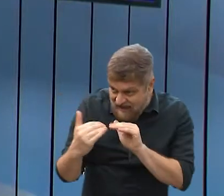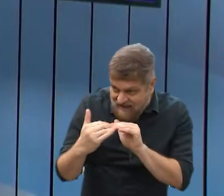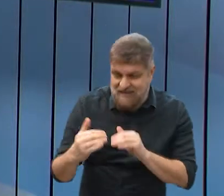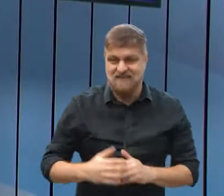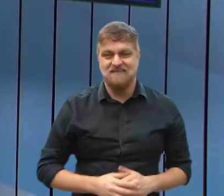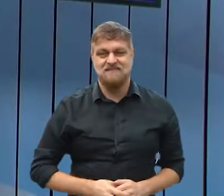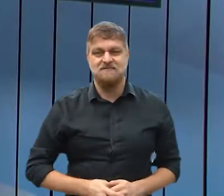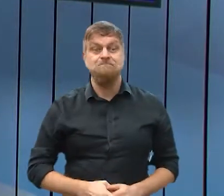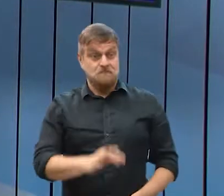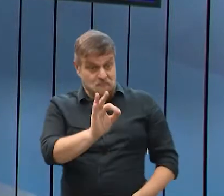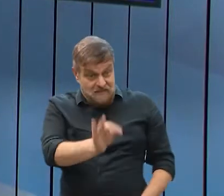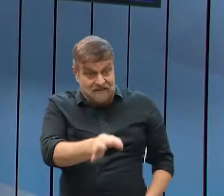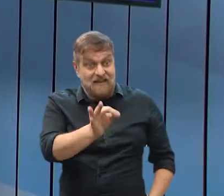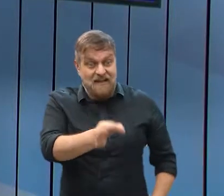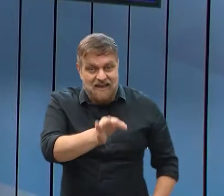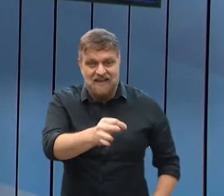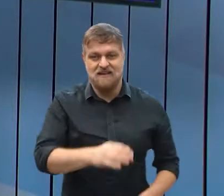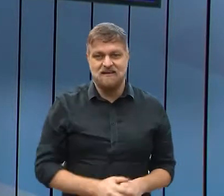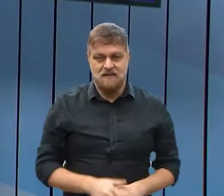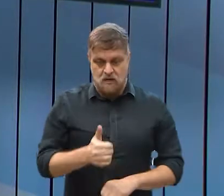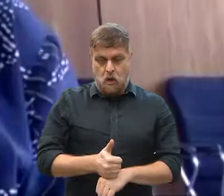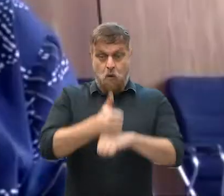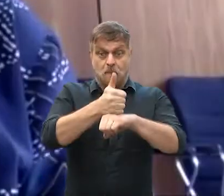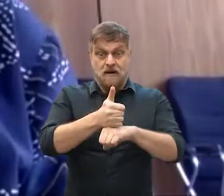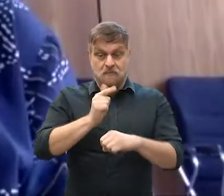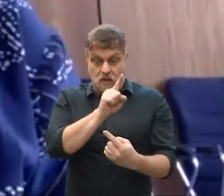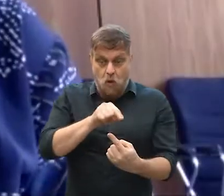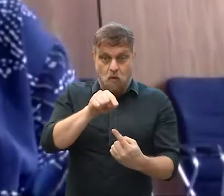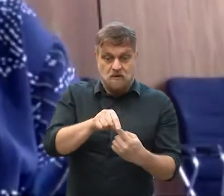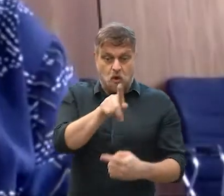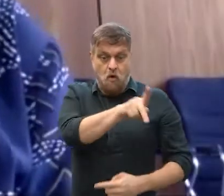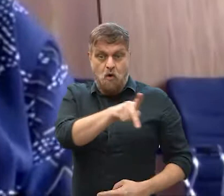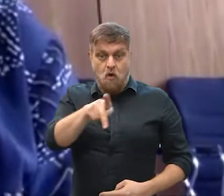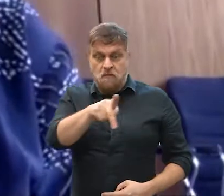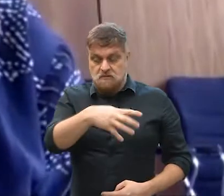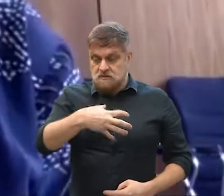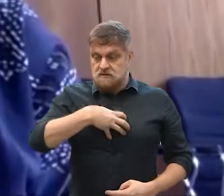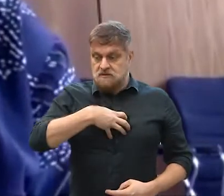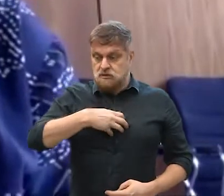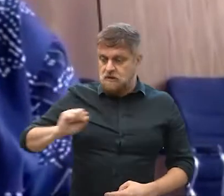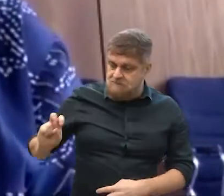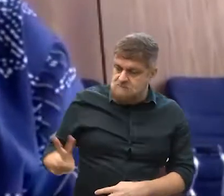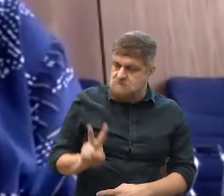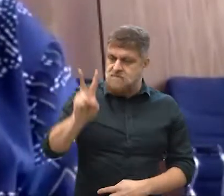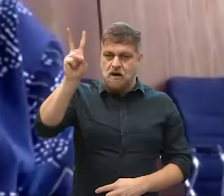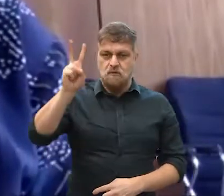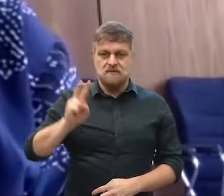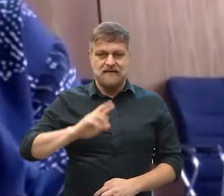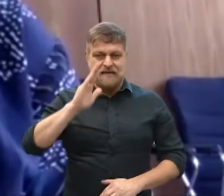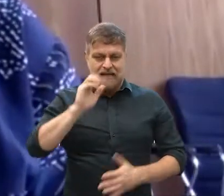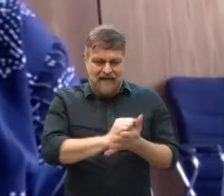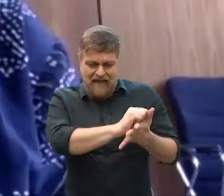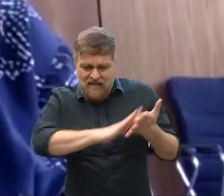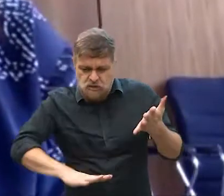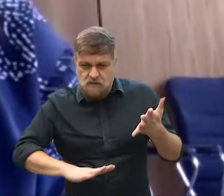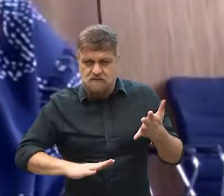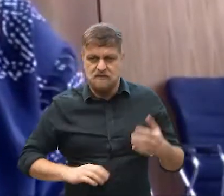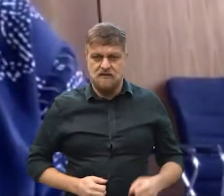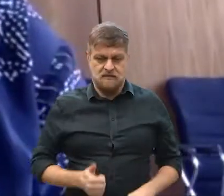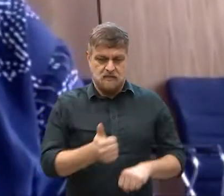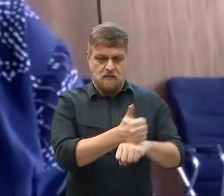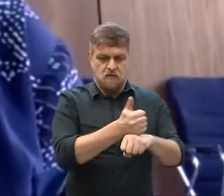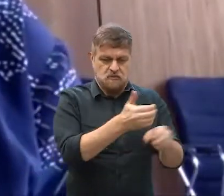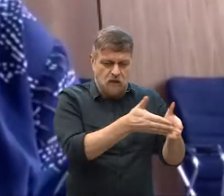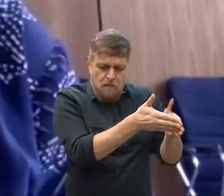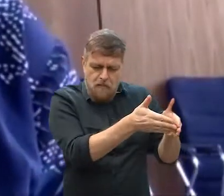Débora? É isso mesmo, né? O prêmio ele valoriza o professor de uma maneira global, todas as atividades, então, que ele exerceu ao longo